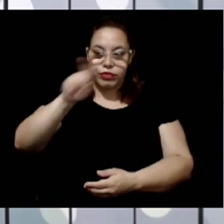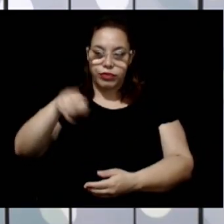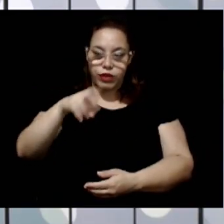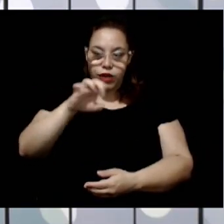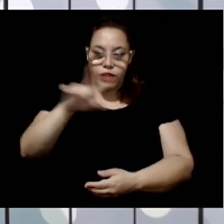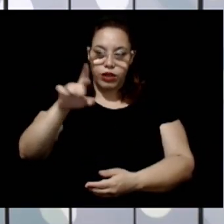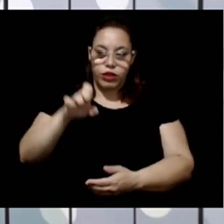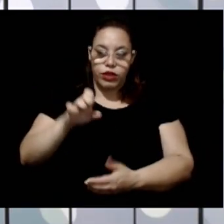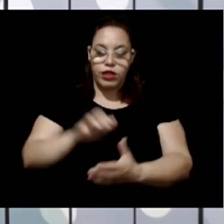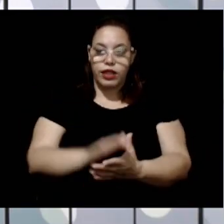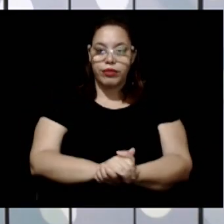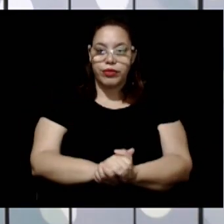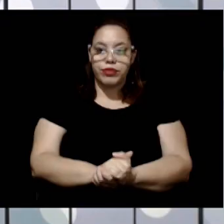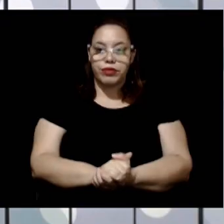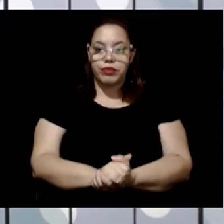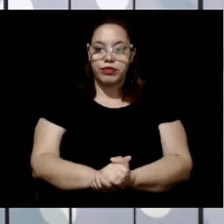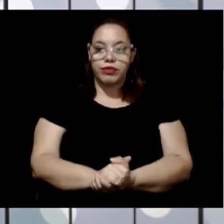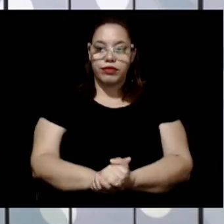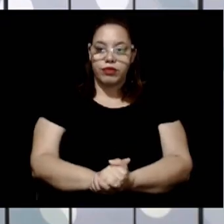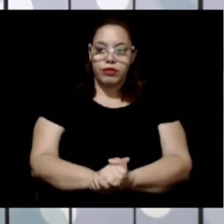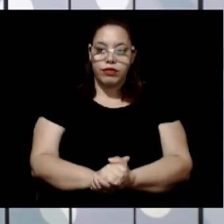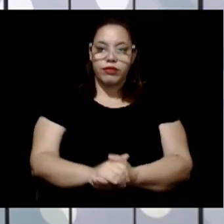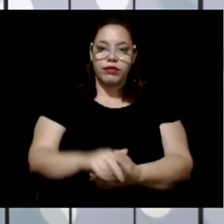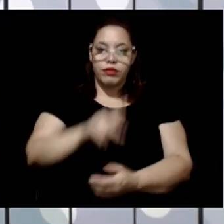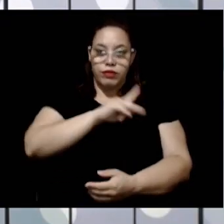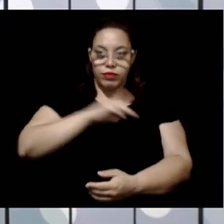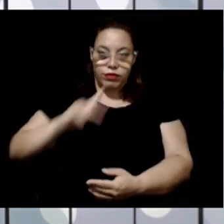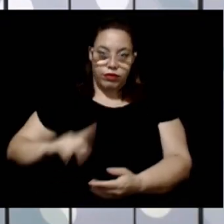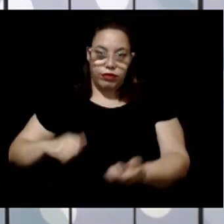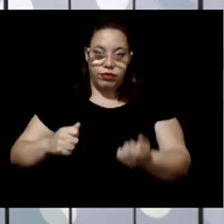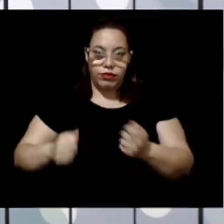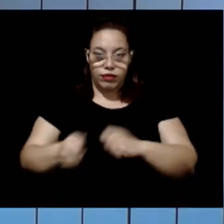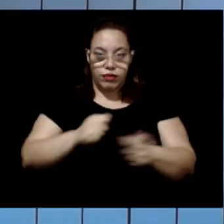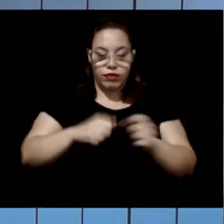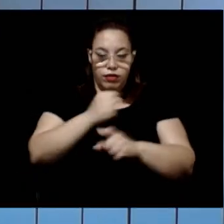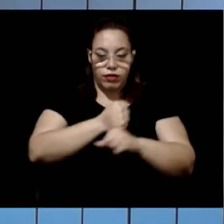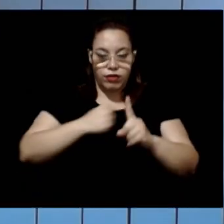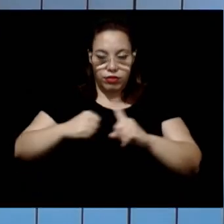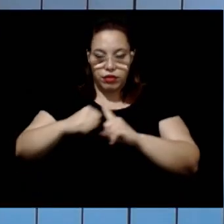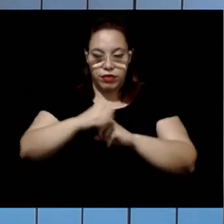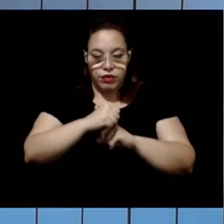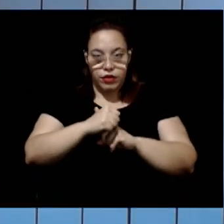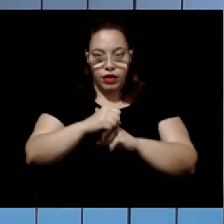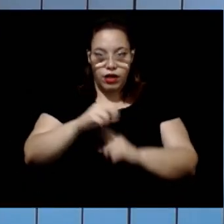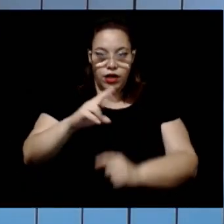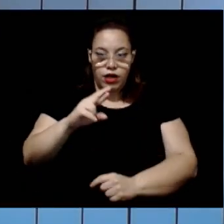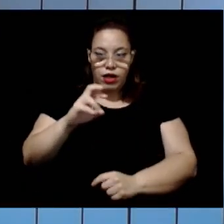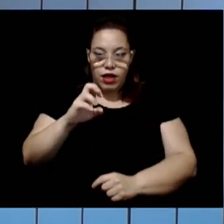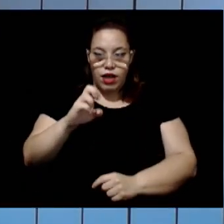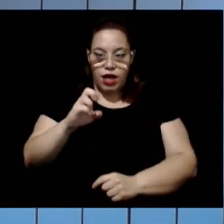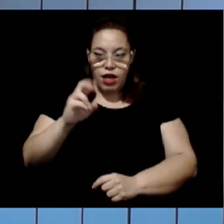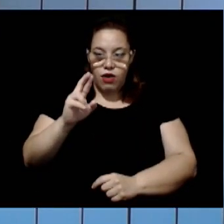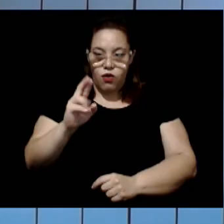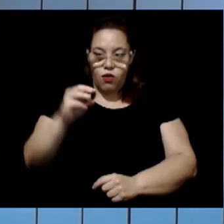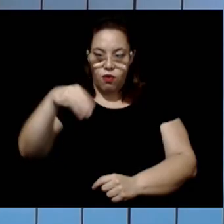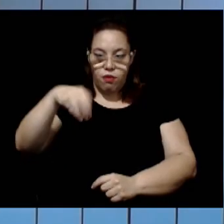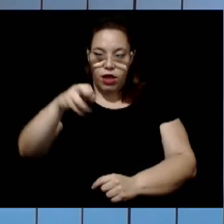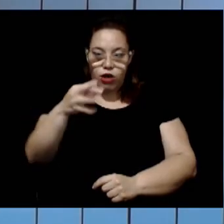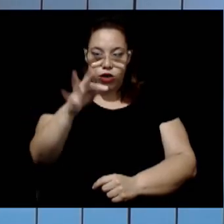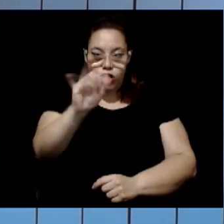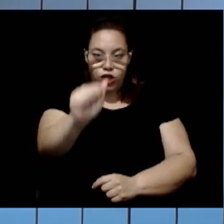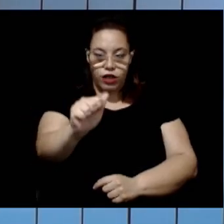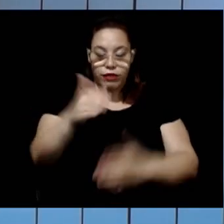Ele também é presidente da Sociedade Brasileira de Reumatologia. Doutor José, muito obrigada pela